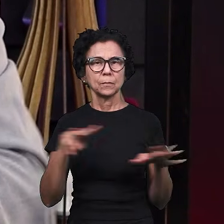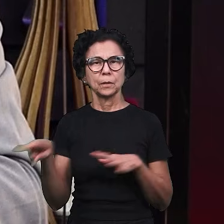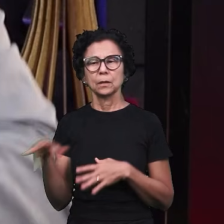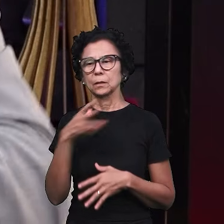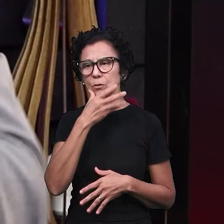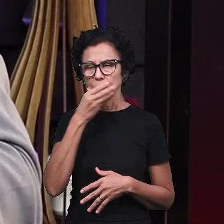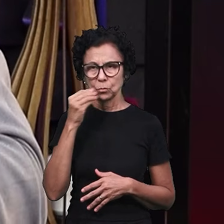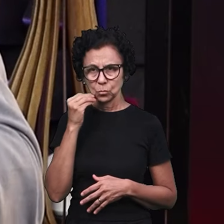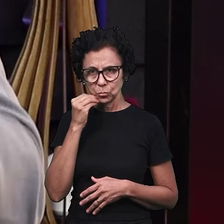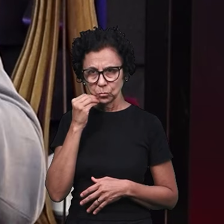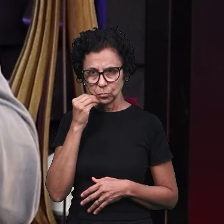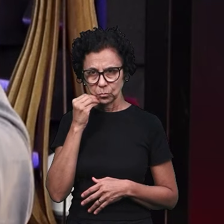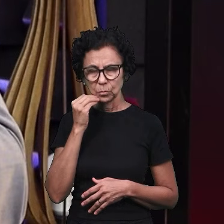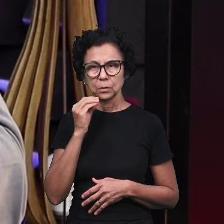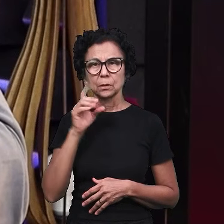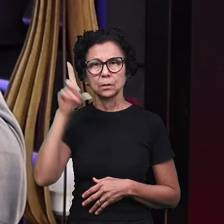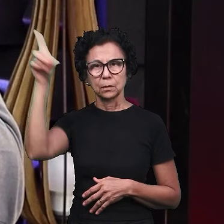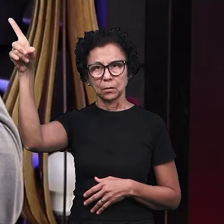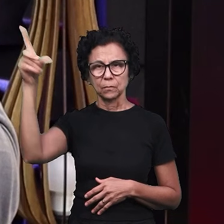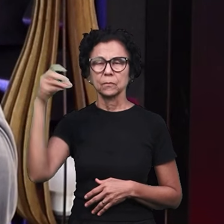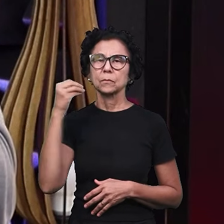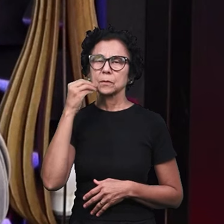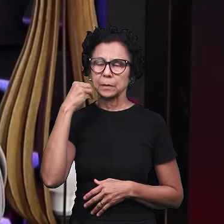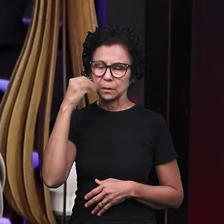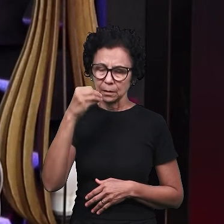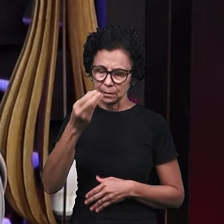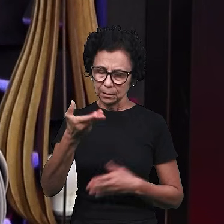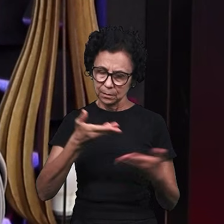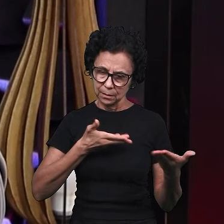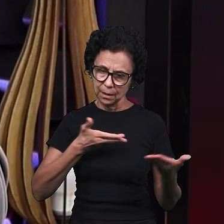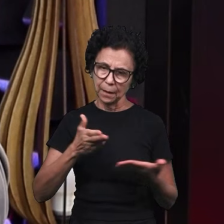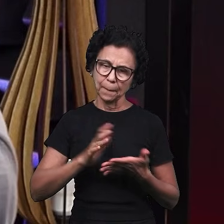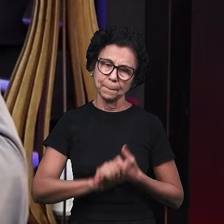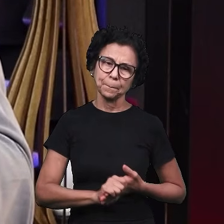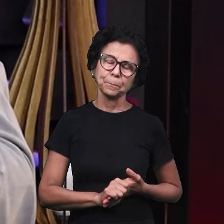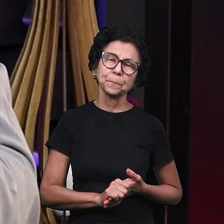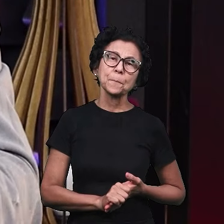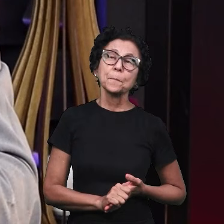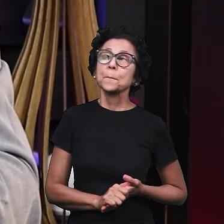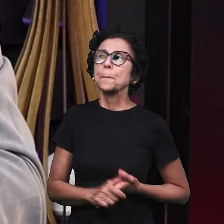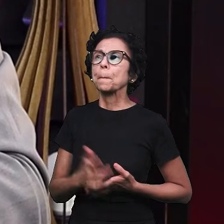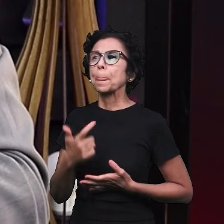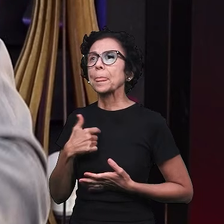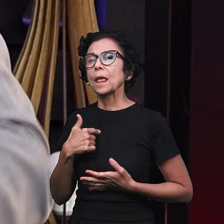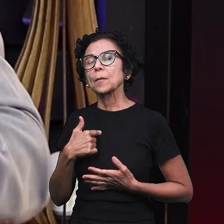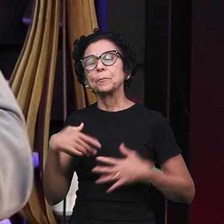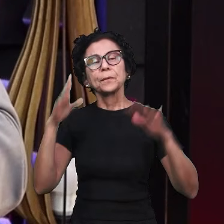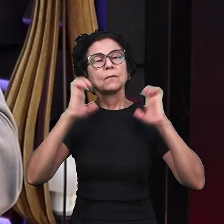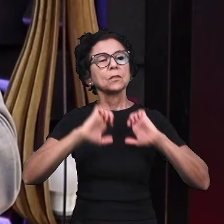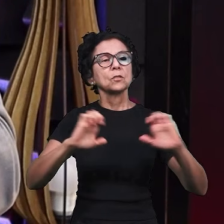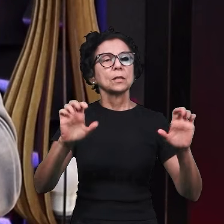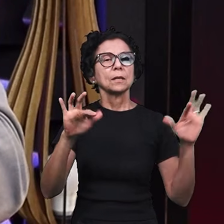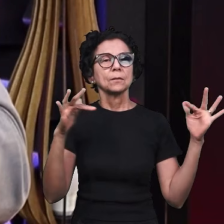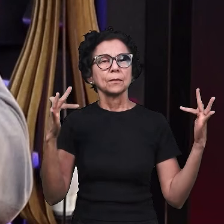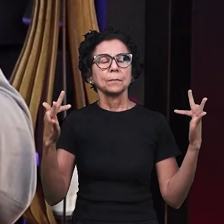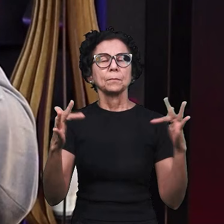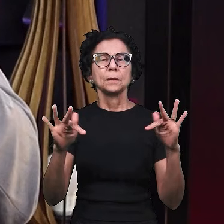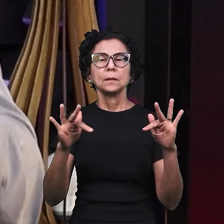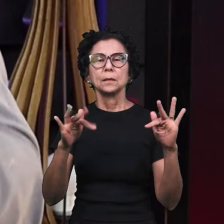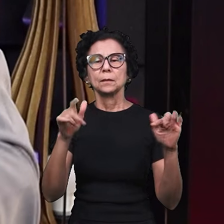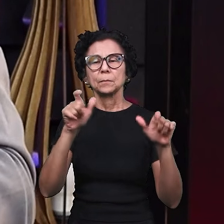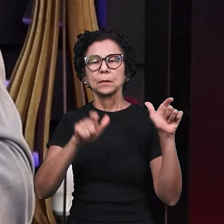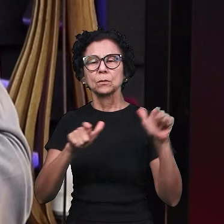semana nós estamos vivendo a semana de jejum. Deus quer nos dar uma experiência. Culto ao meio-dia, evangelização,